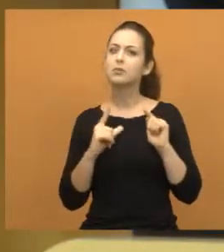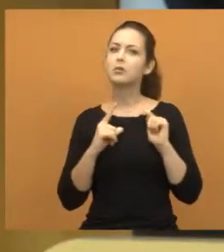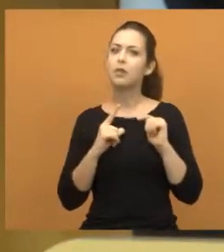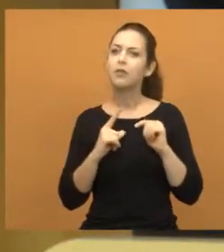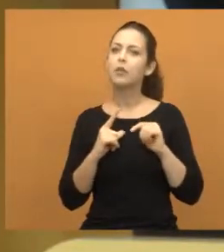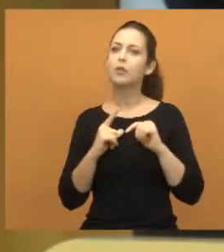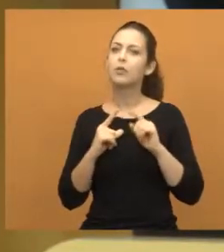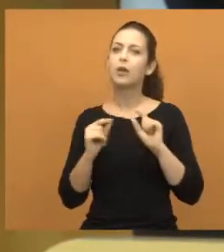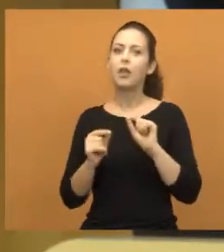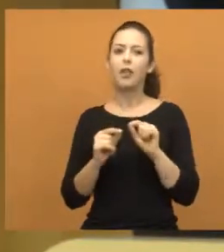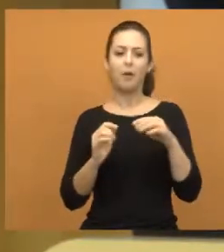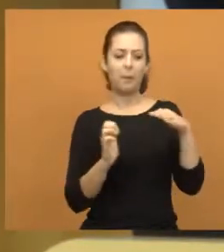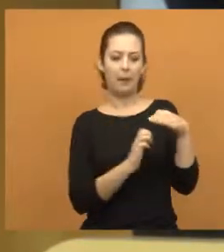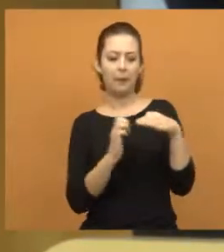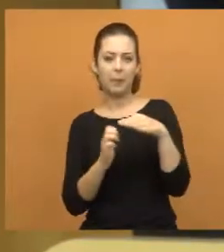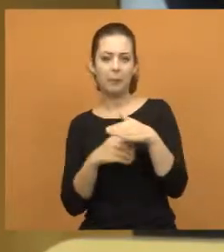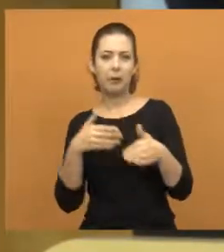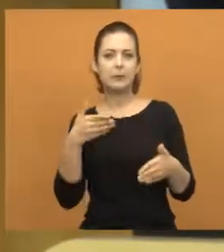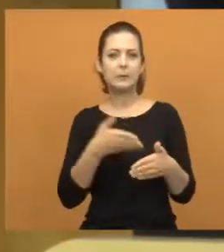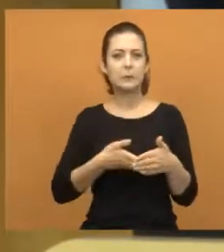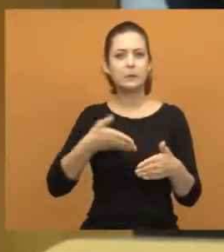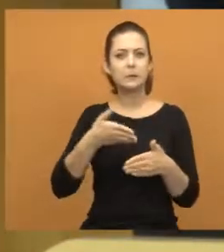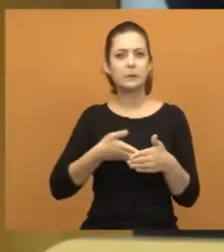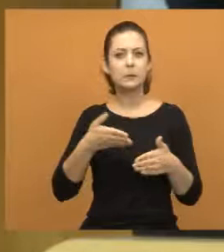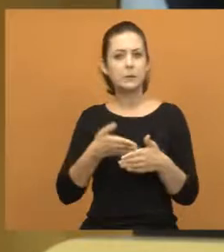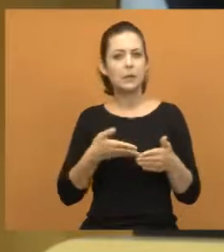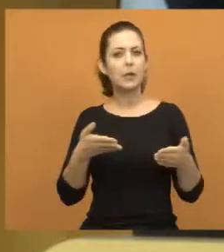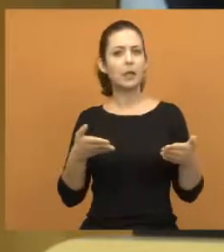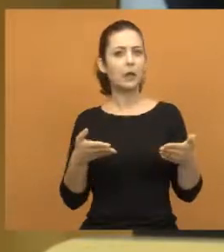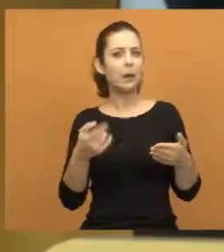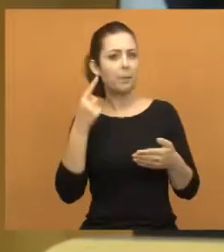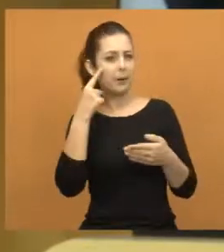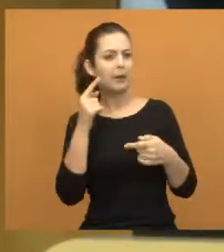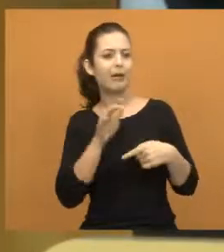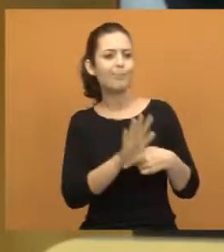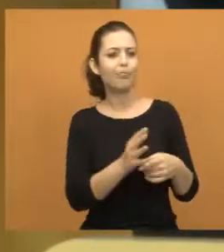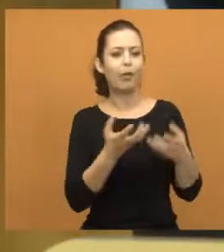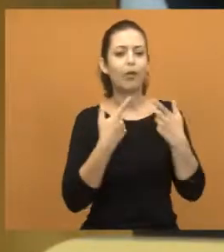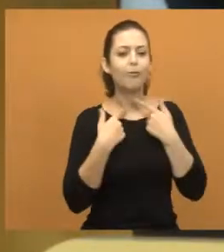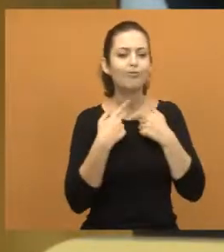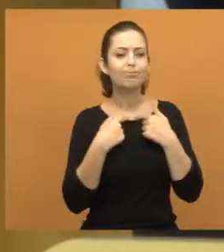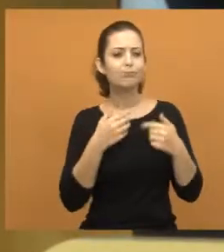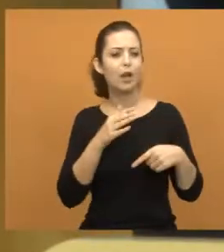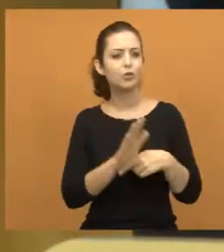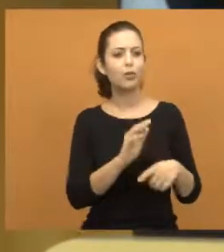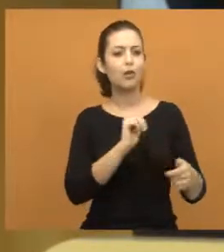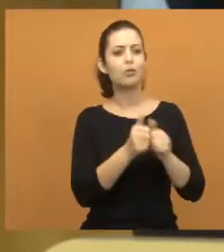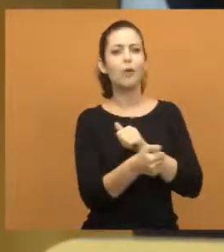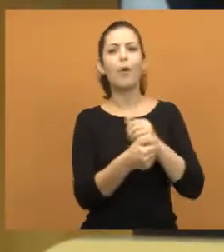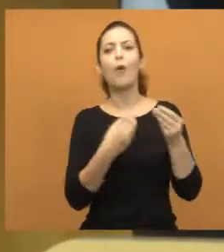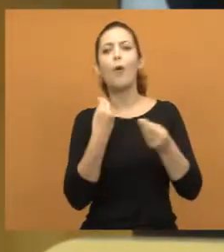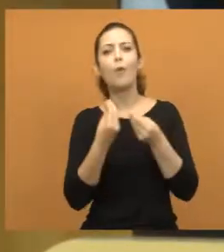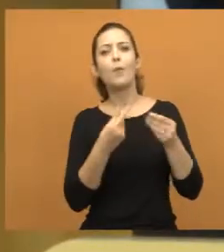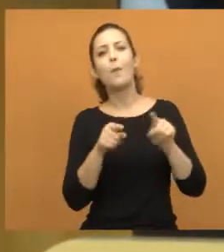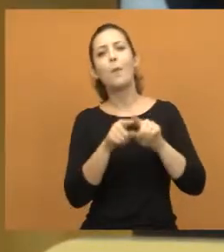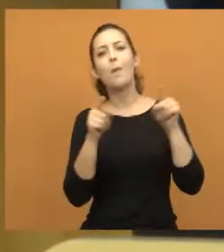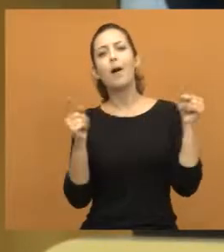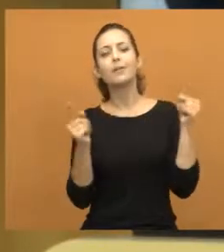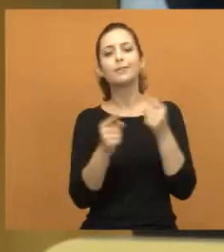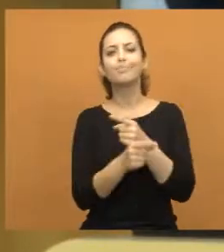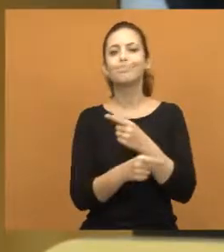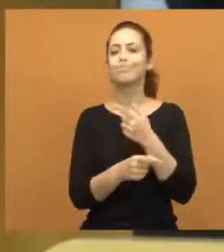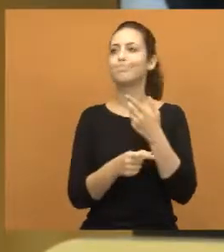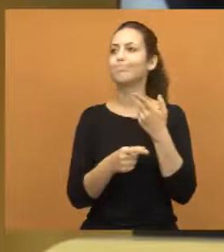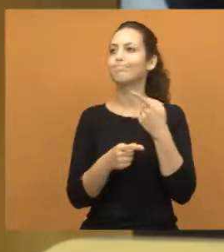muitas resistências de muitas empresas, né, que muitas vezes pensam em ajudar o nosso esporte na nossa cidade, mas, em